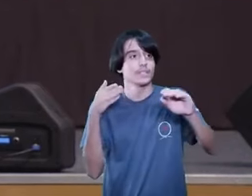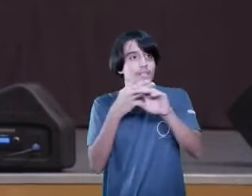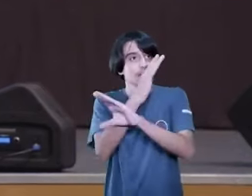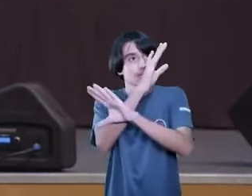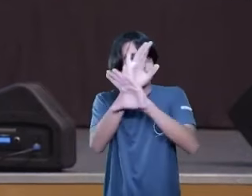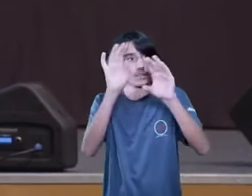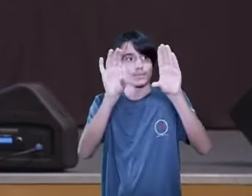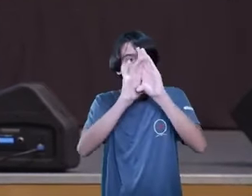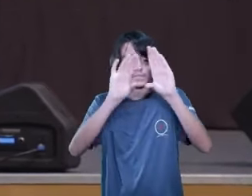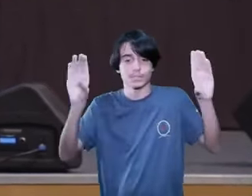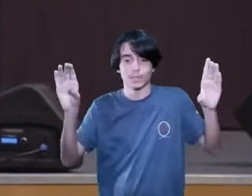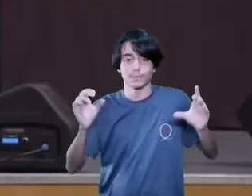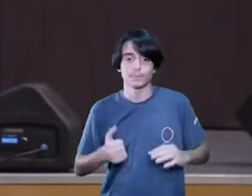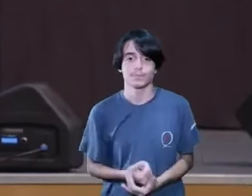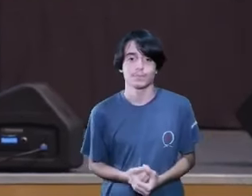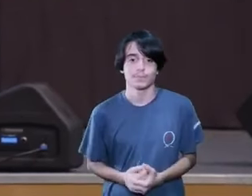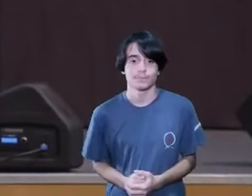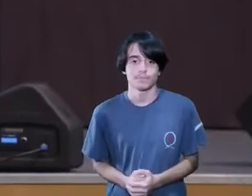riquezas.